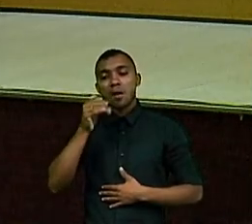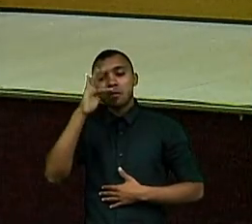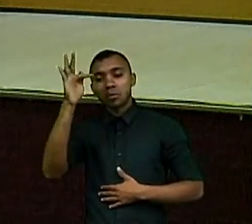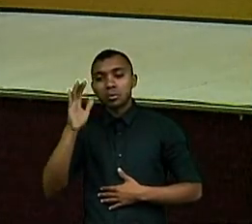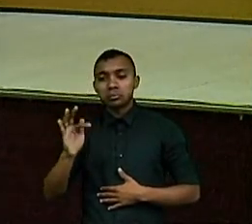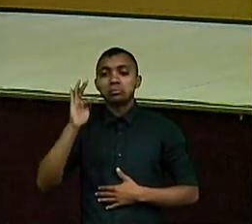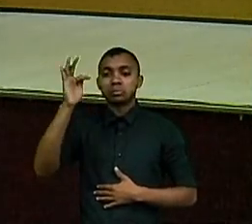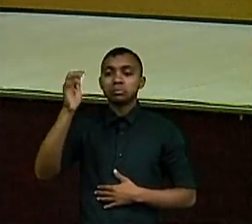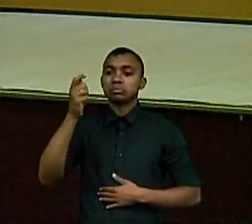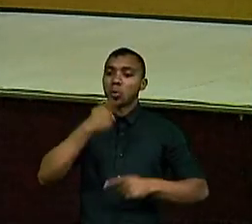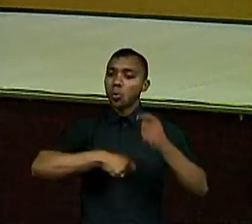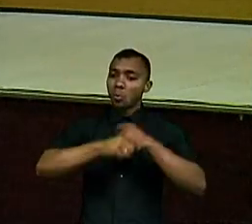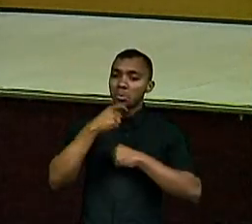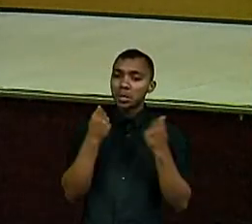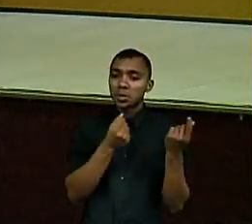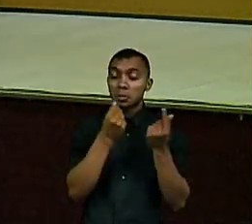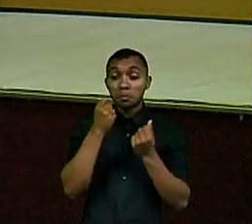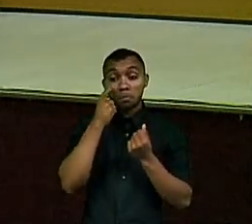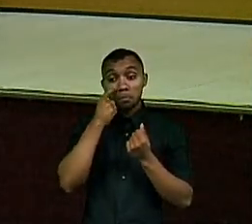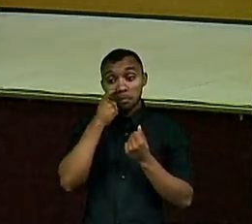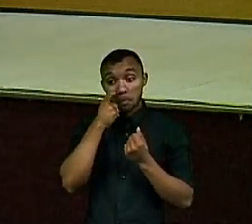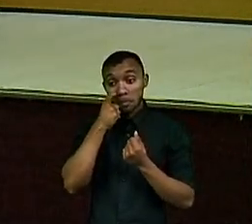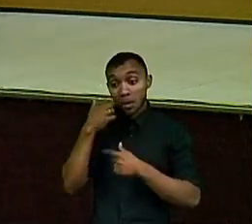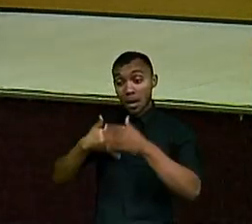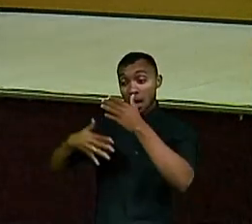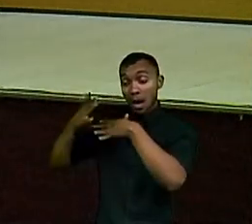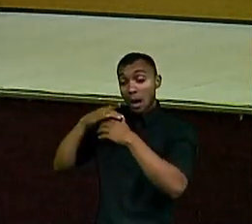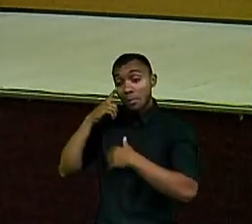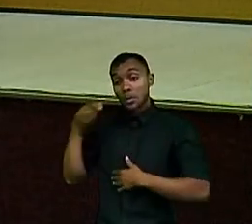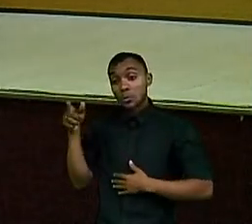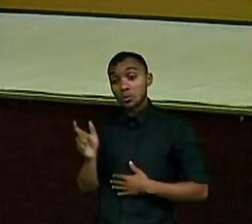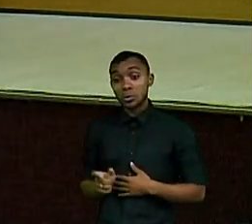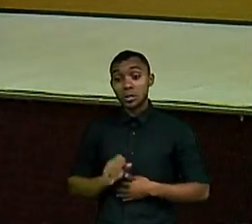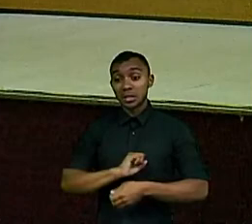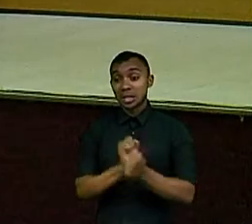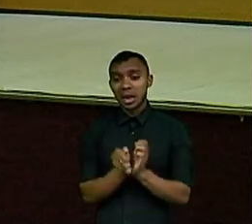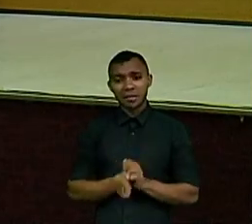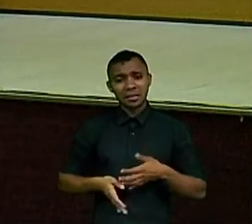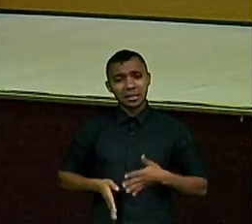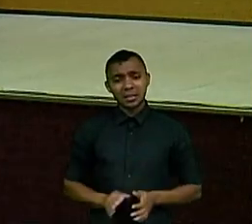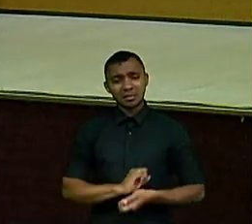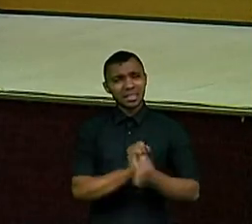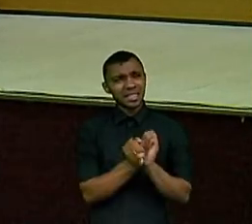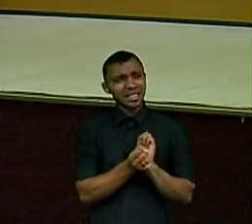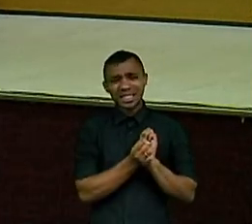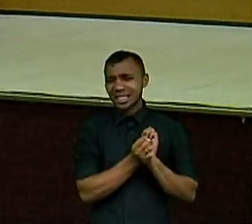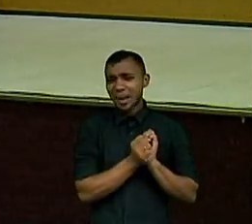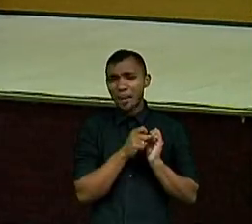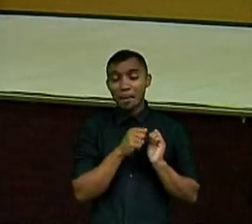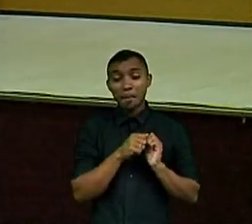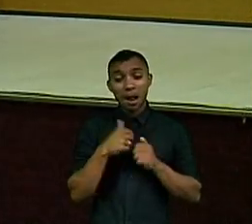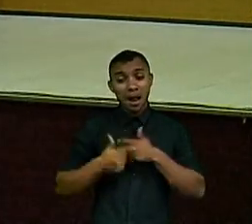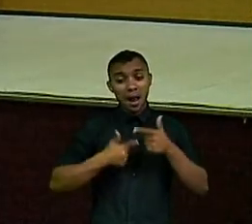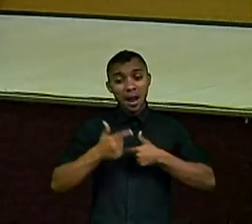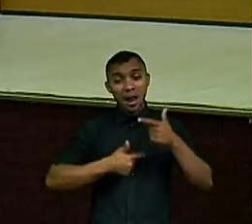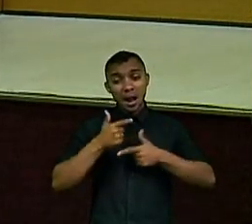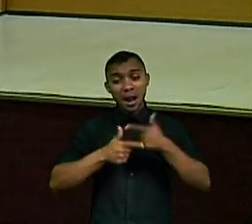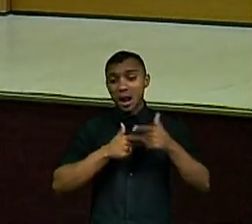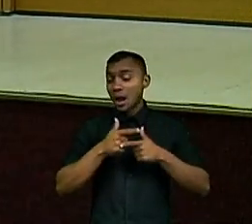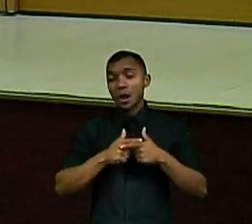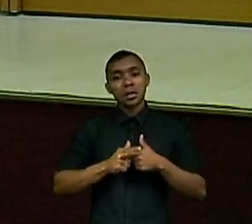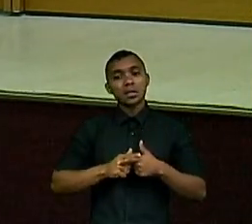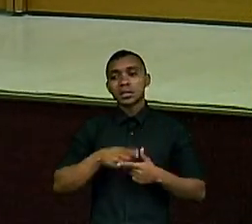melhor na época o servo podia morrer de trabalhar que ele não virava Nobre nunca primeiro porque ele nasceu Nobre